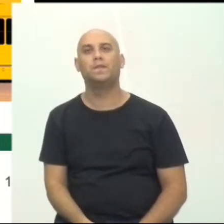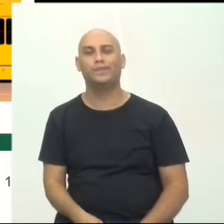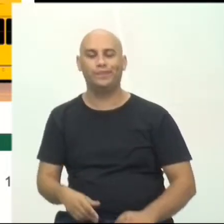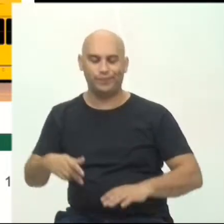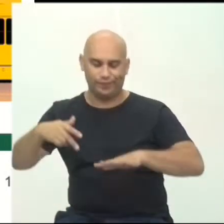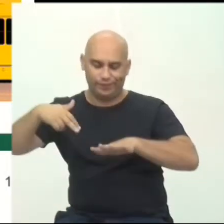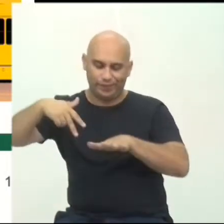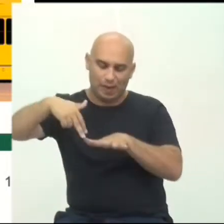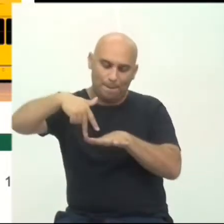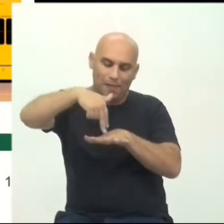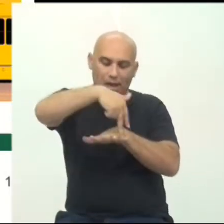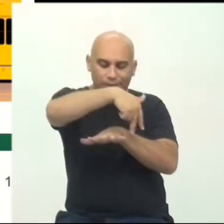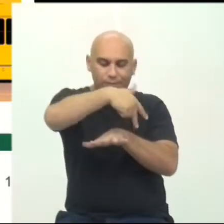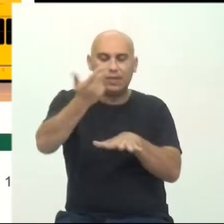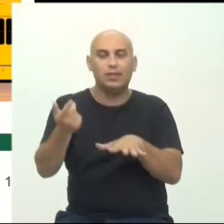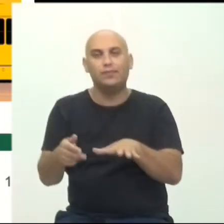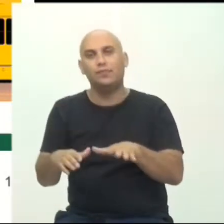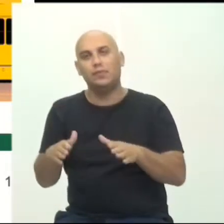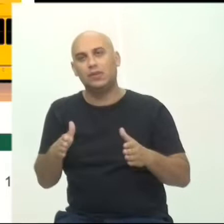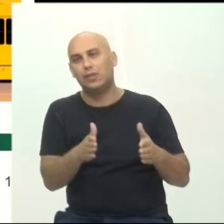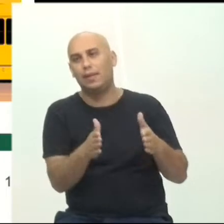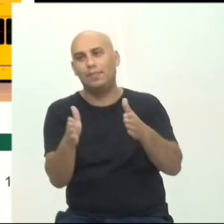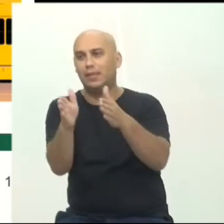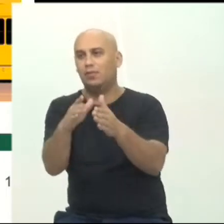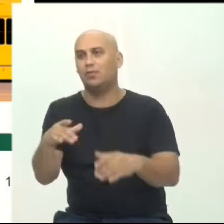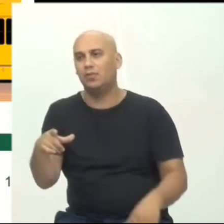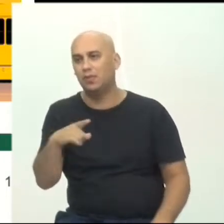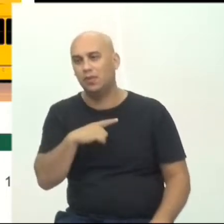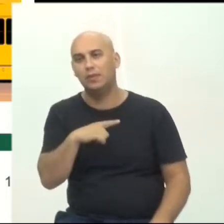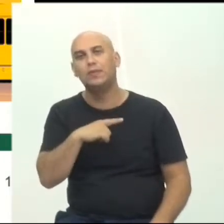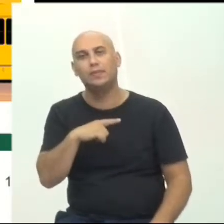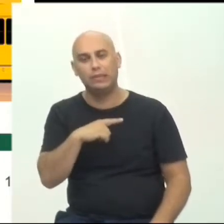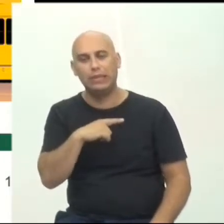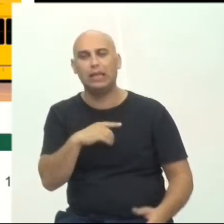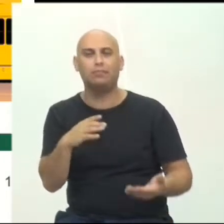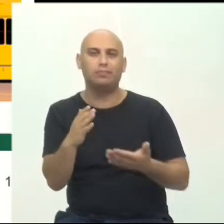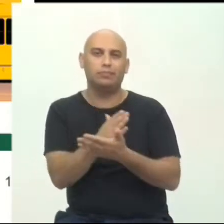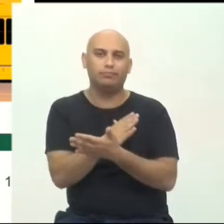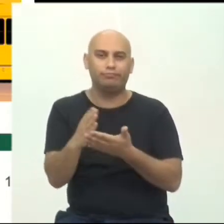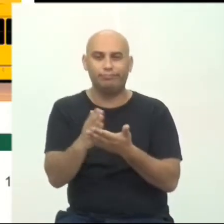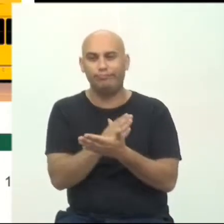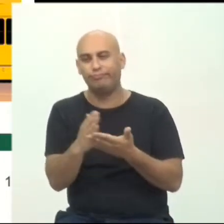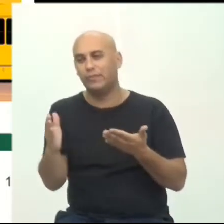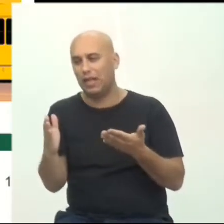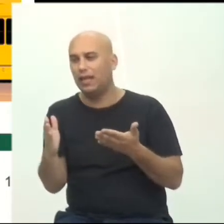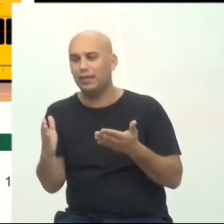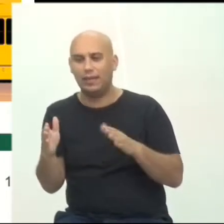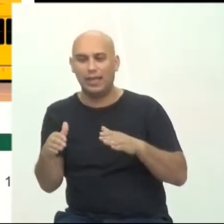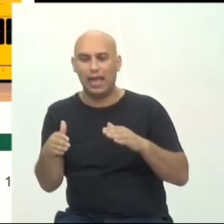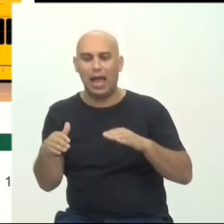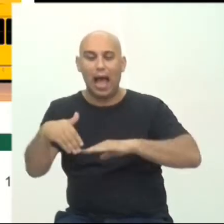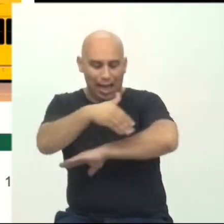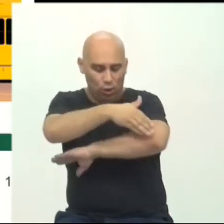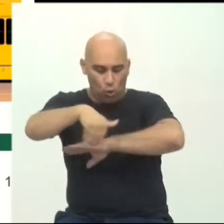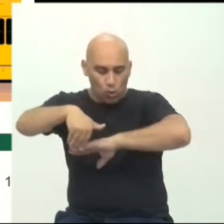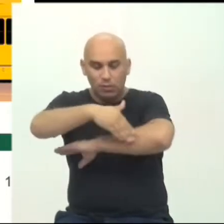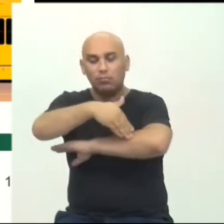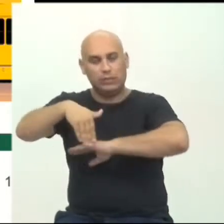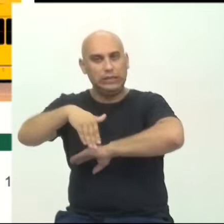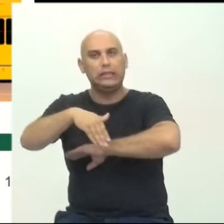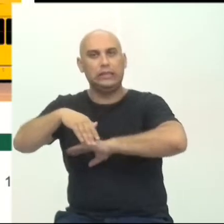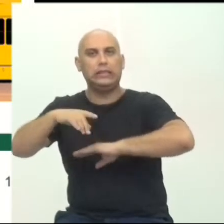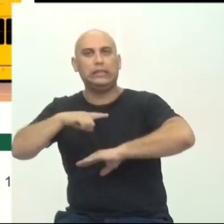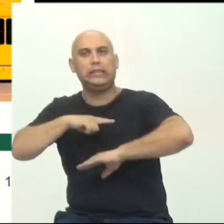pedestre, onde tem já um caminho de transição entre os lados, é possível fazer